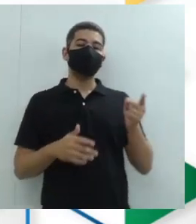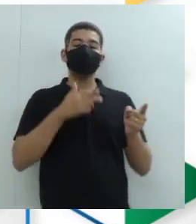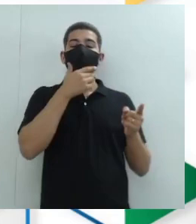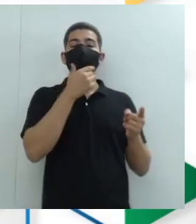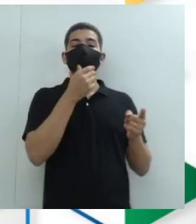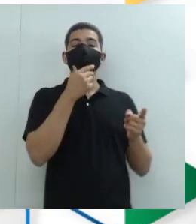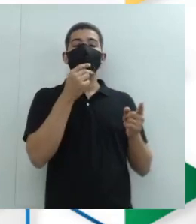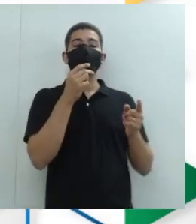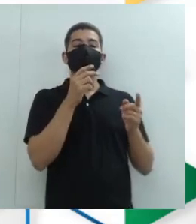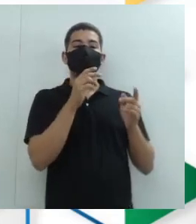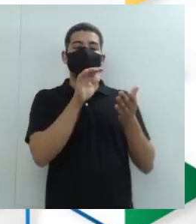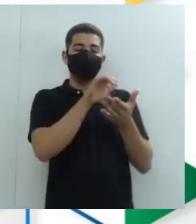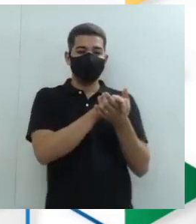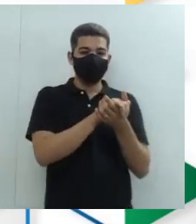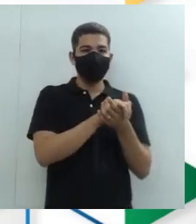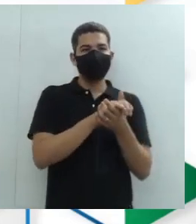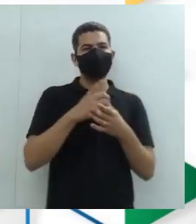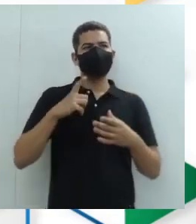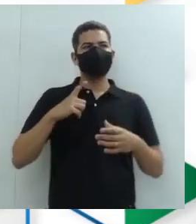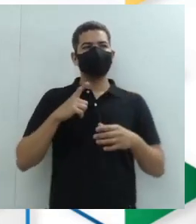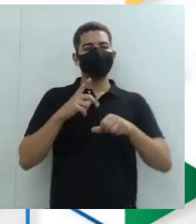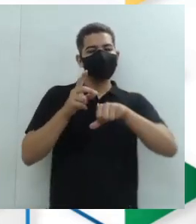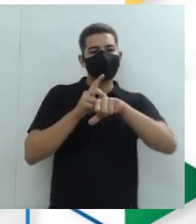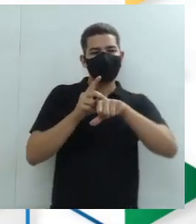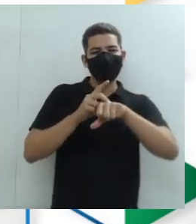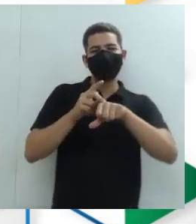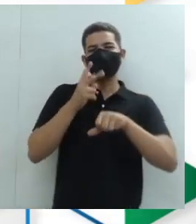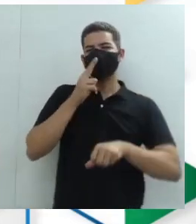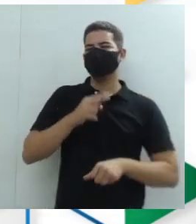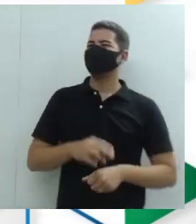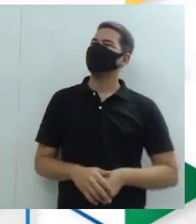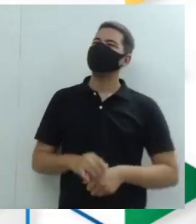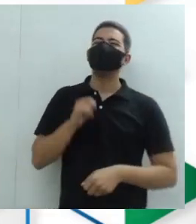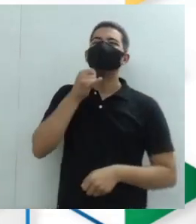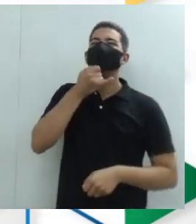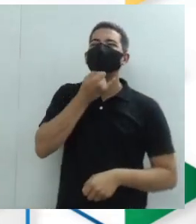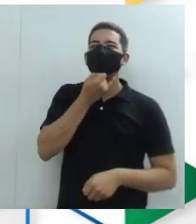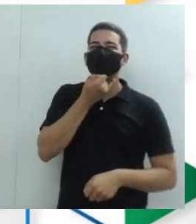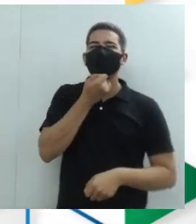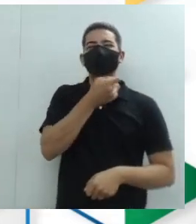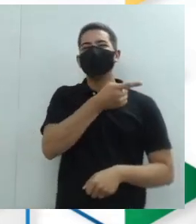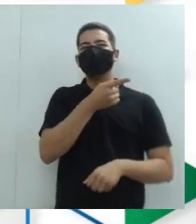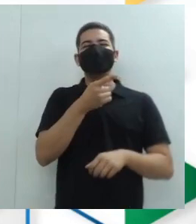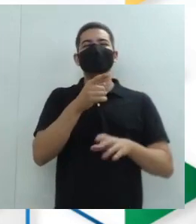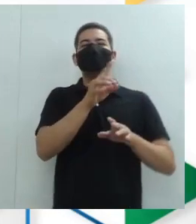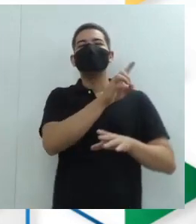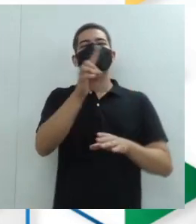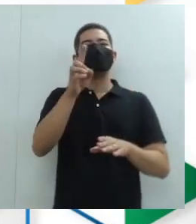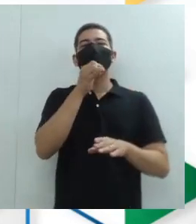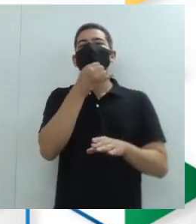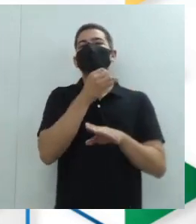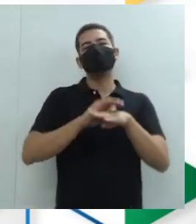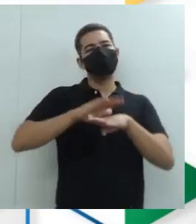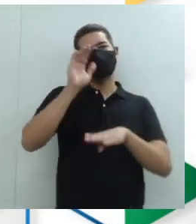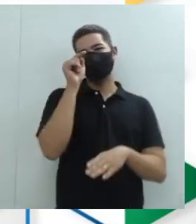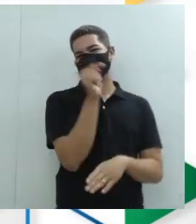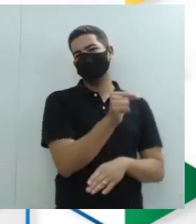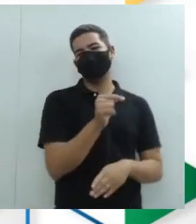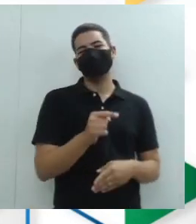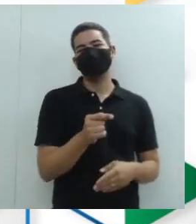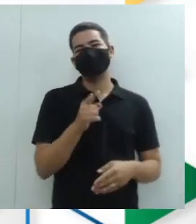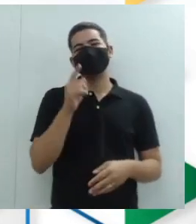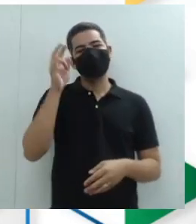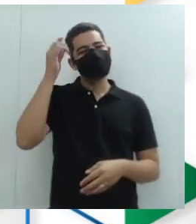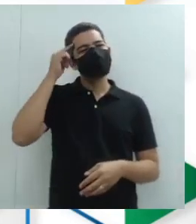o noivo utiliza o preto, que aí ele associa, talvez, a um momento que não é tão feliz. Então, é esse